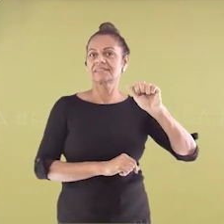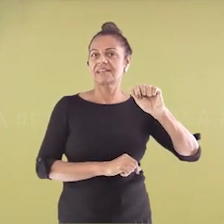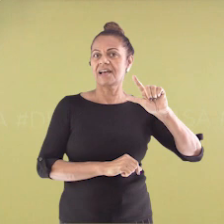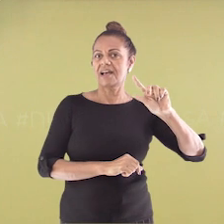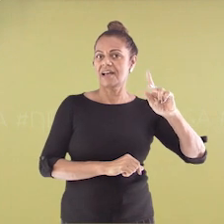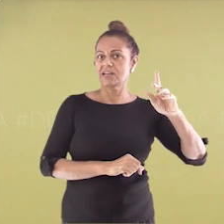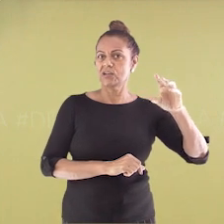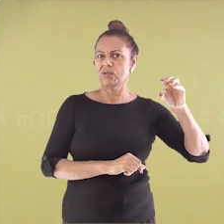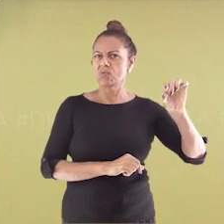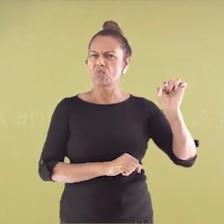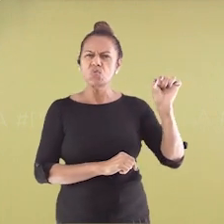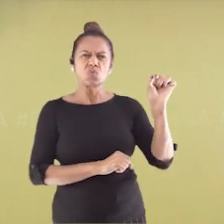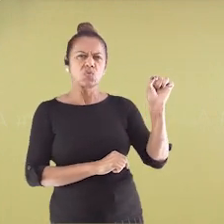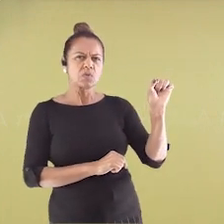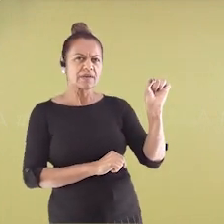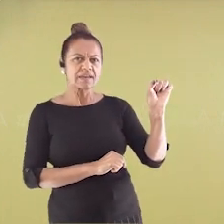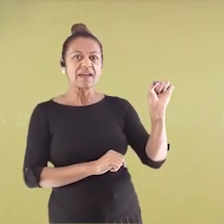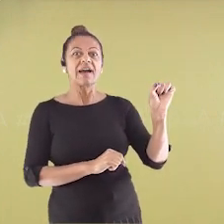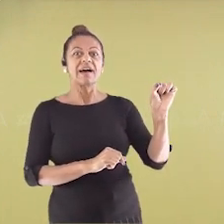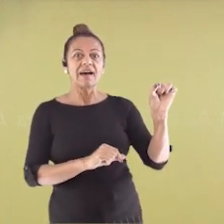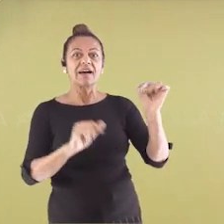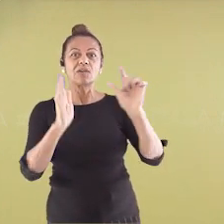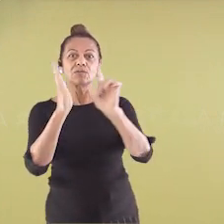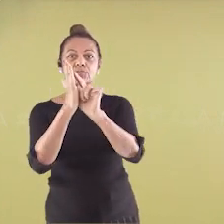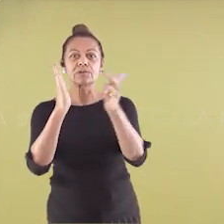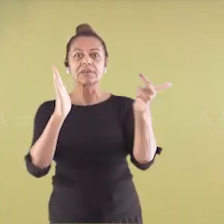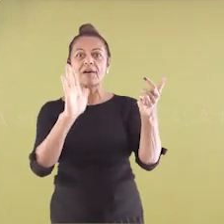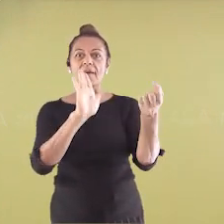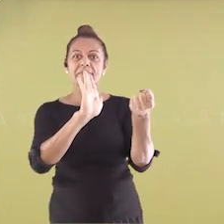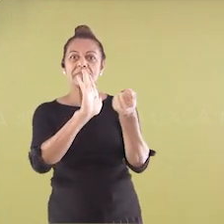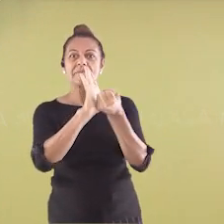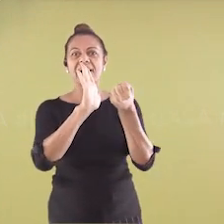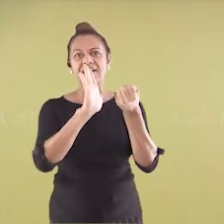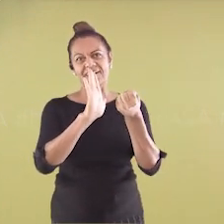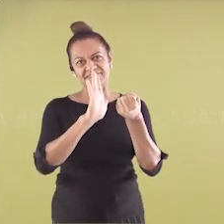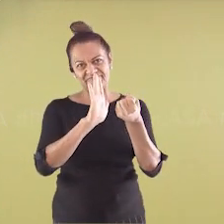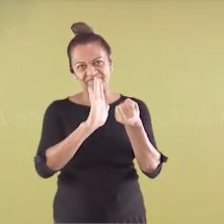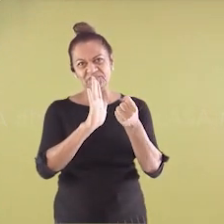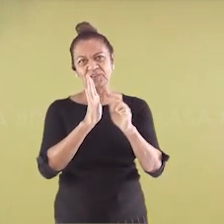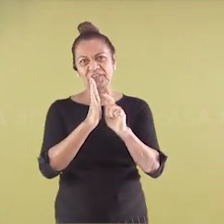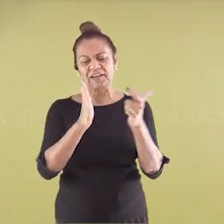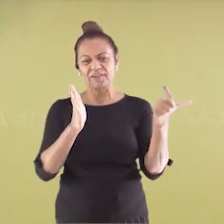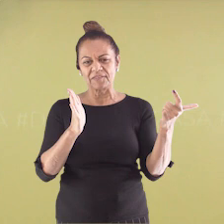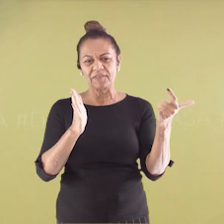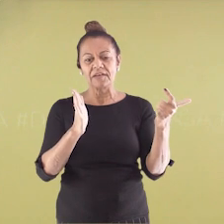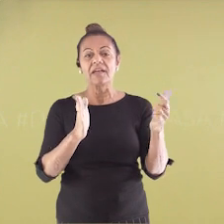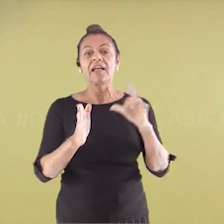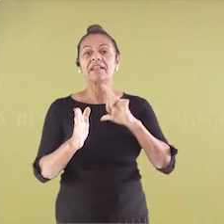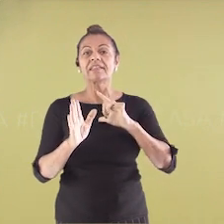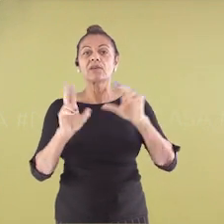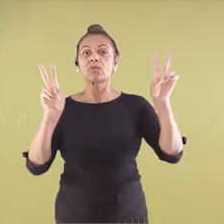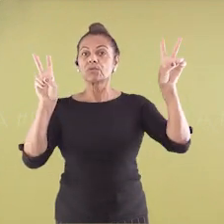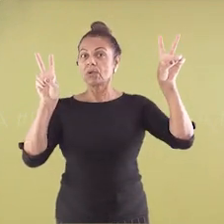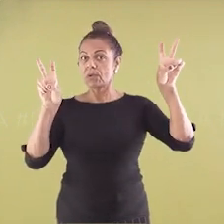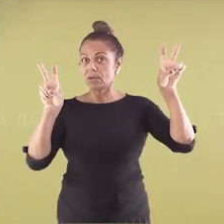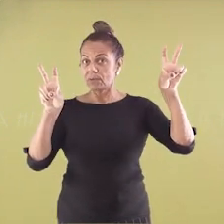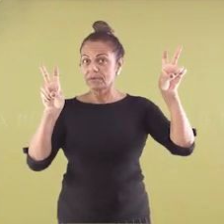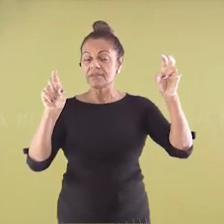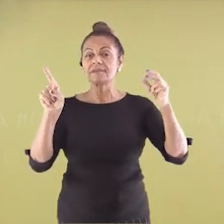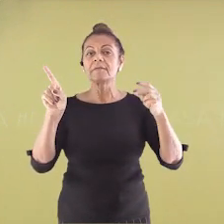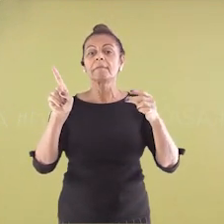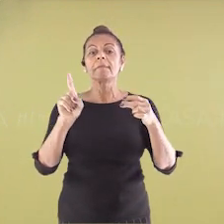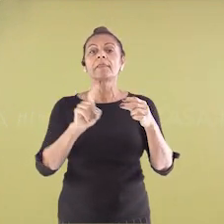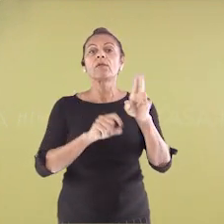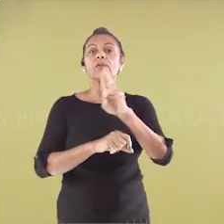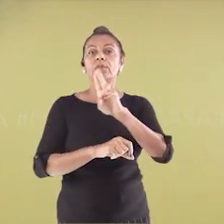Essa parte contém informações sobre o jornal, que no caso seriam o nome dele, aqui que está bem destacado.